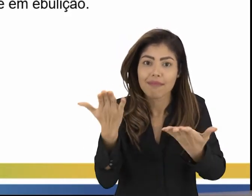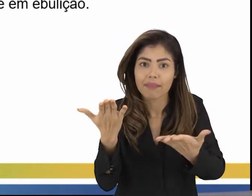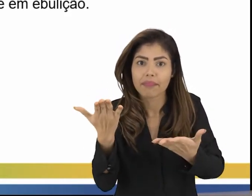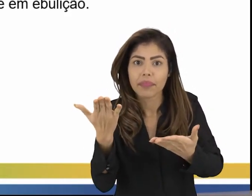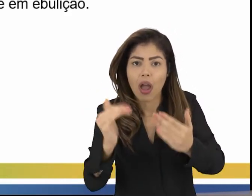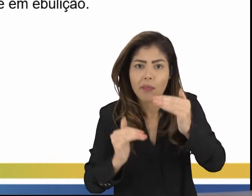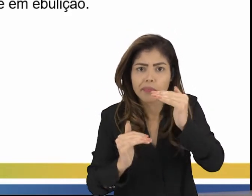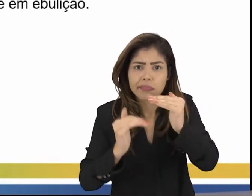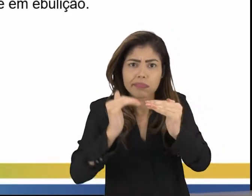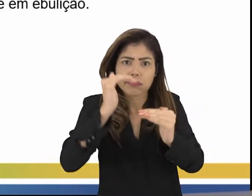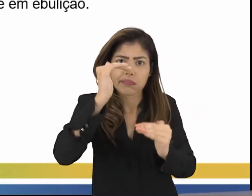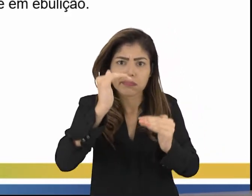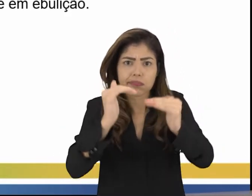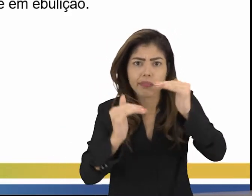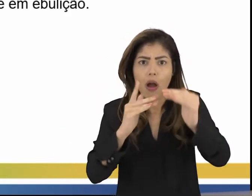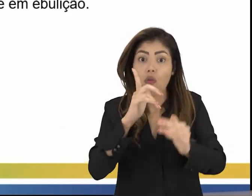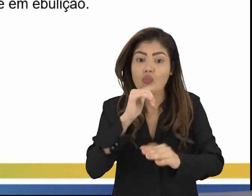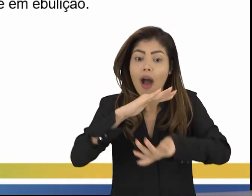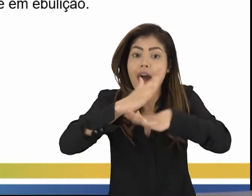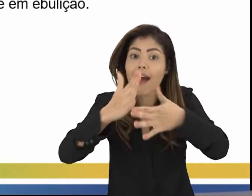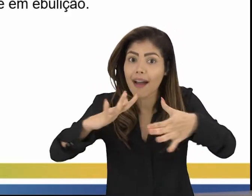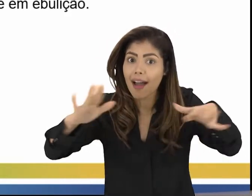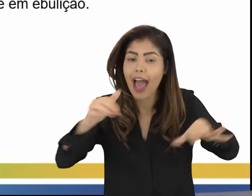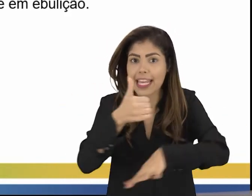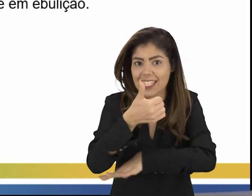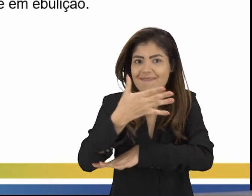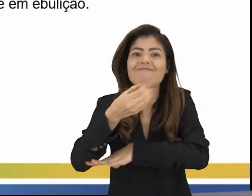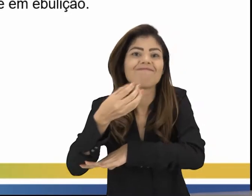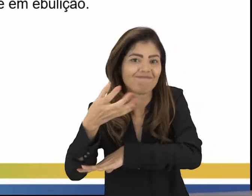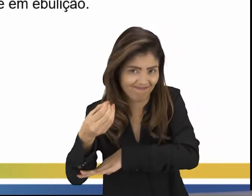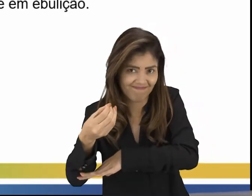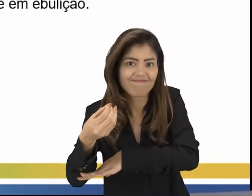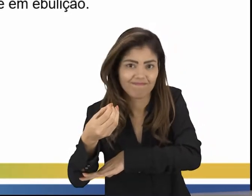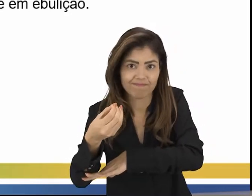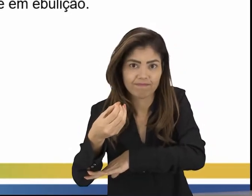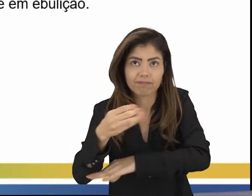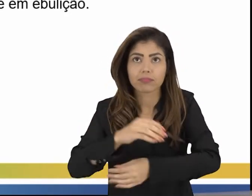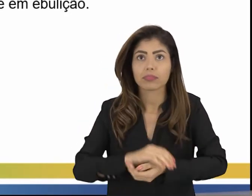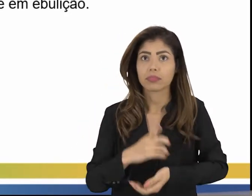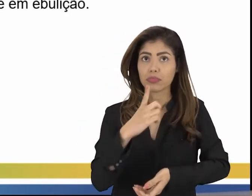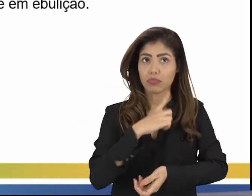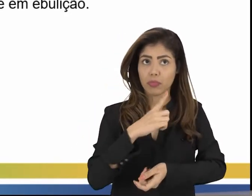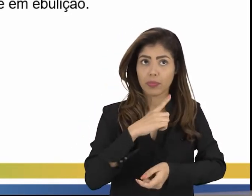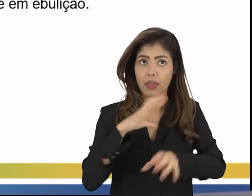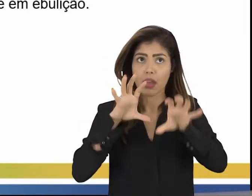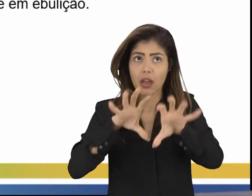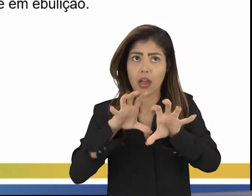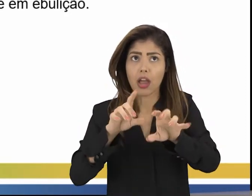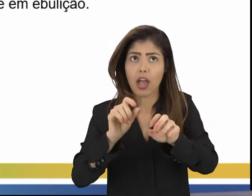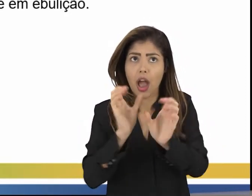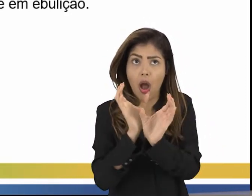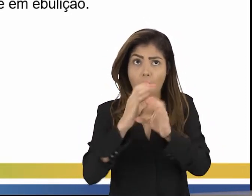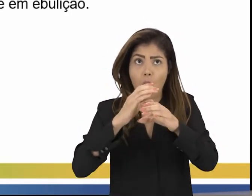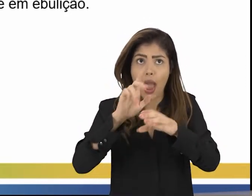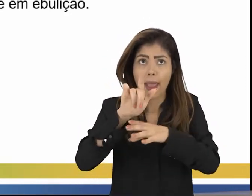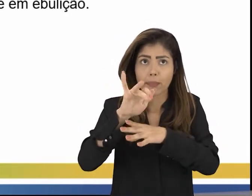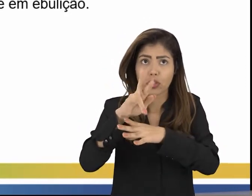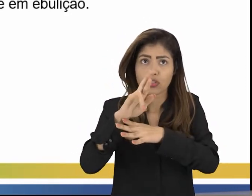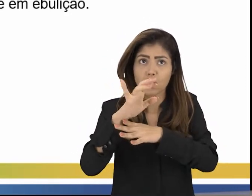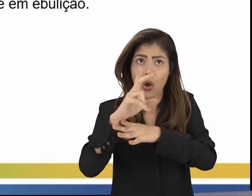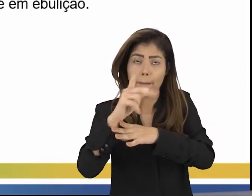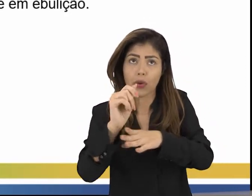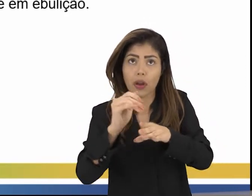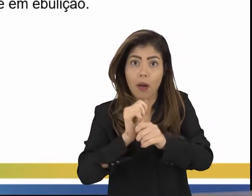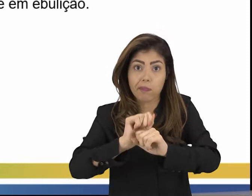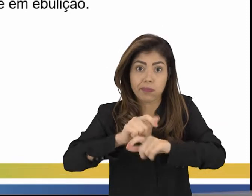que ao nível do mar, o ponto de ebulição é 100 graus Celsius. O efeito ebulioscópico é o aumento do ponto de ebulição